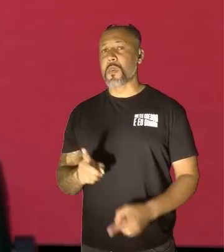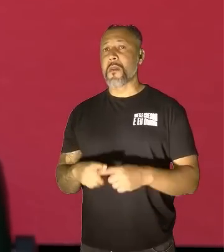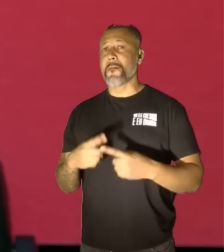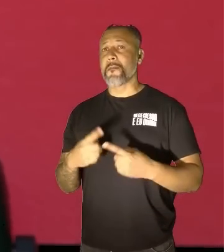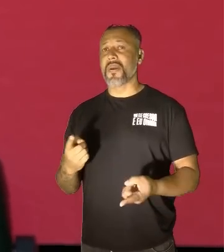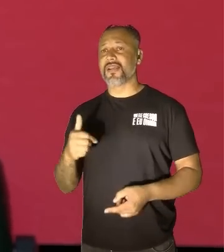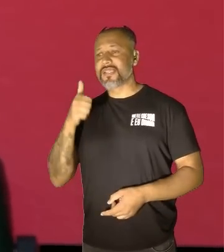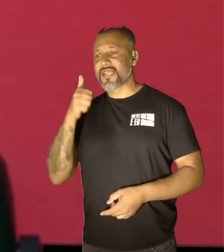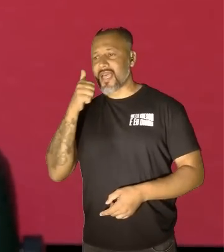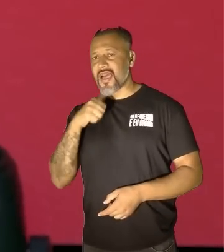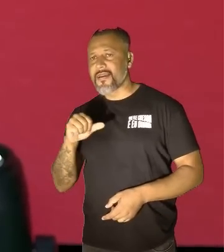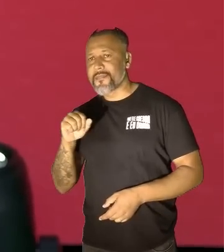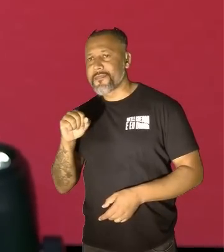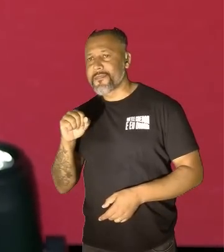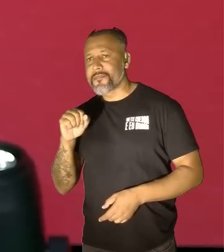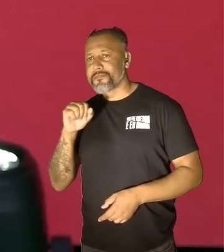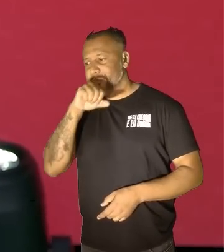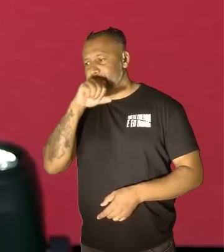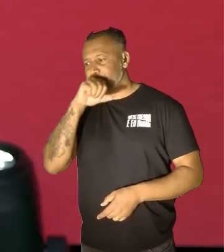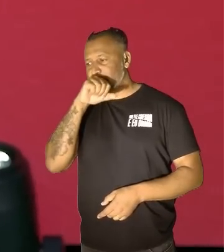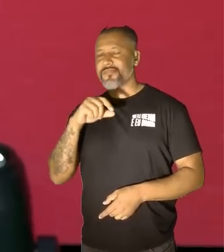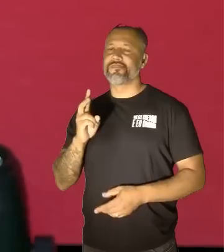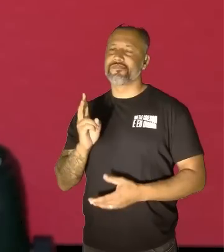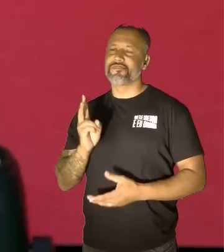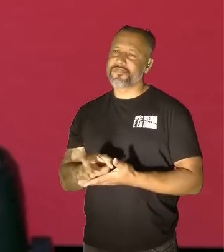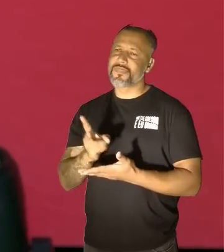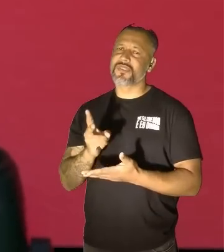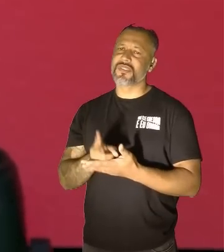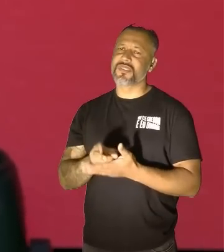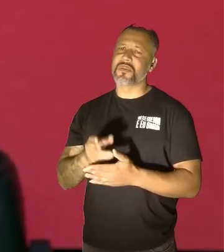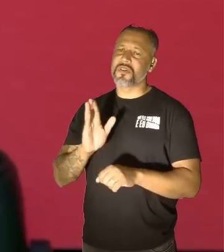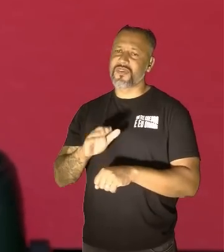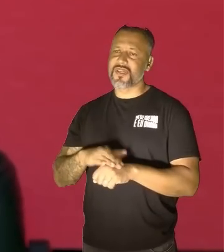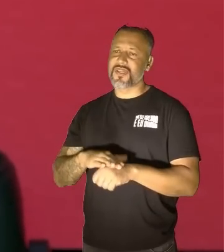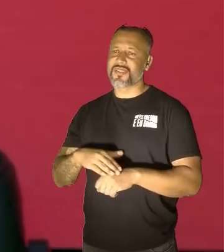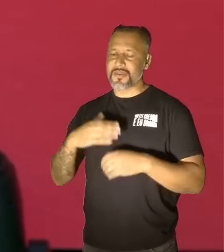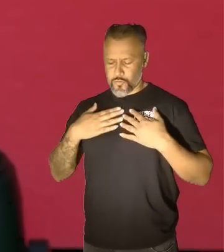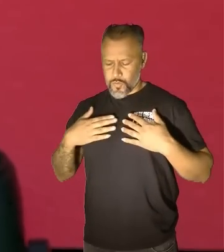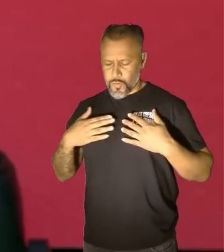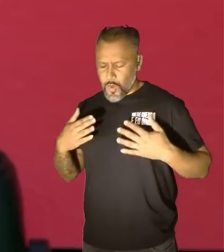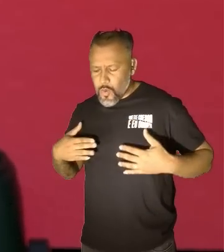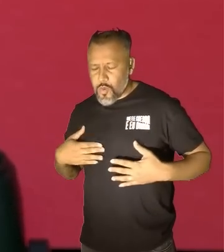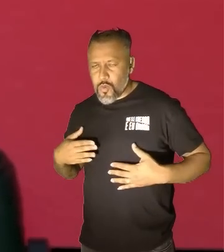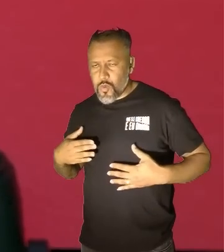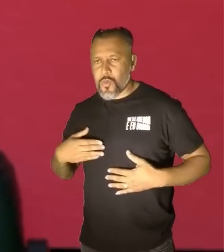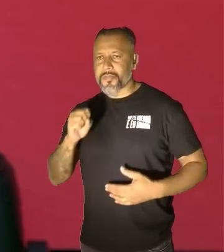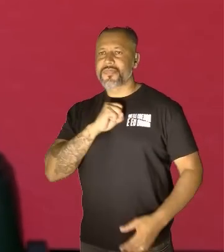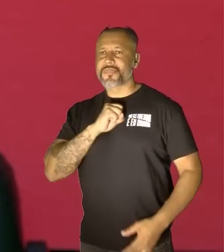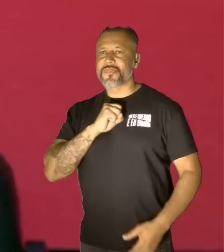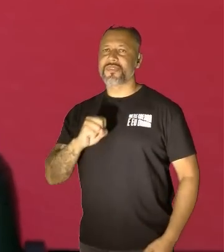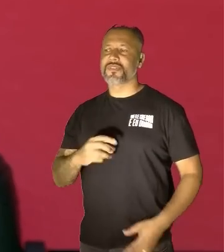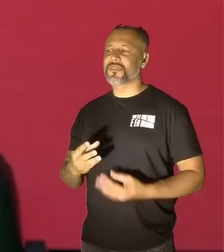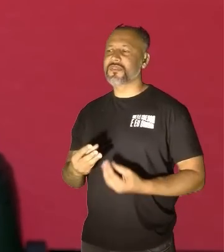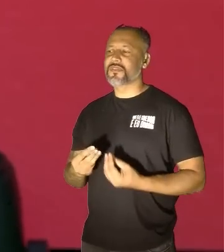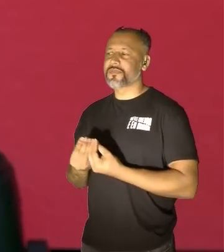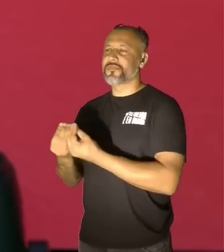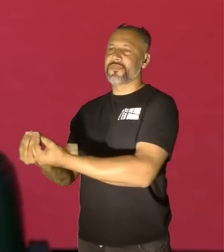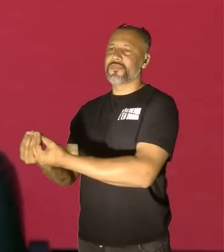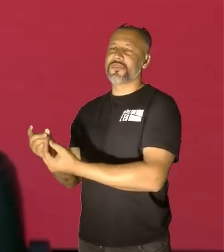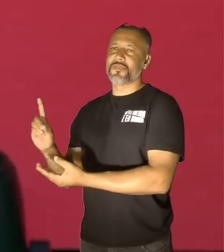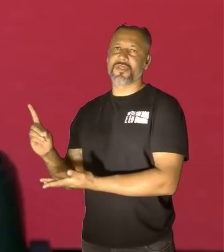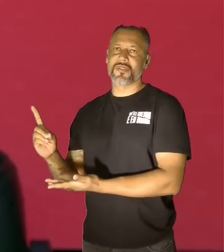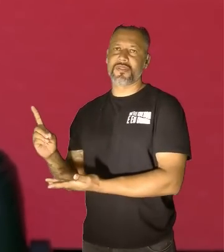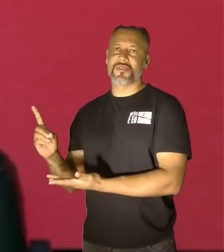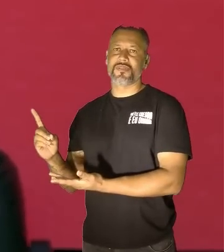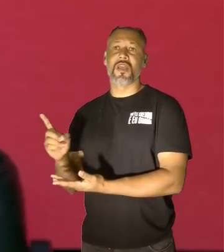você será um dia. Você precisa ter no semblante aquilo que um dia você vai ser.